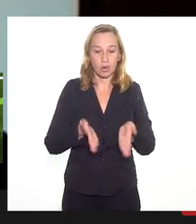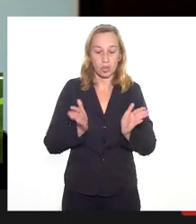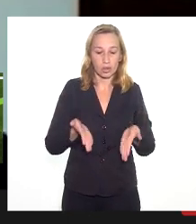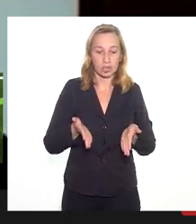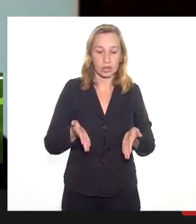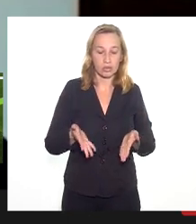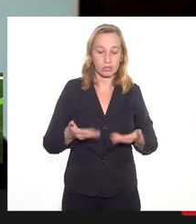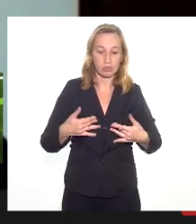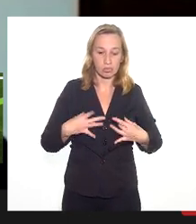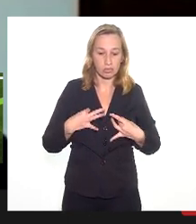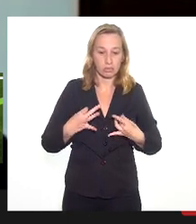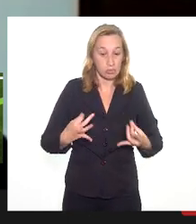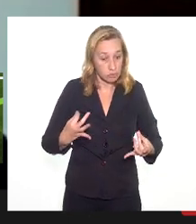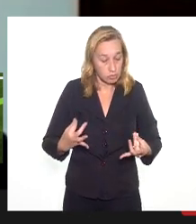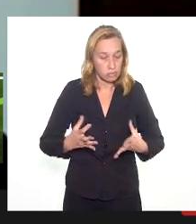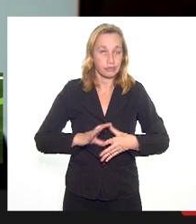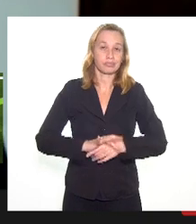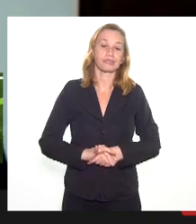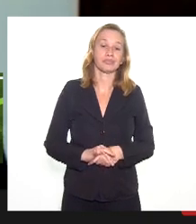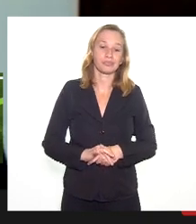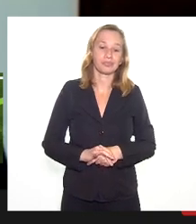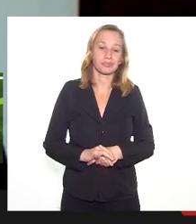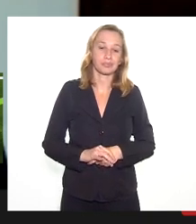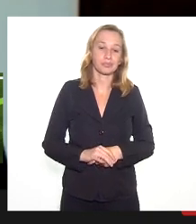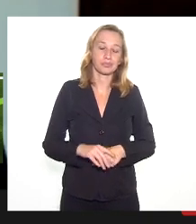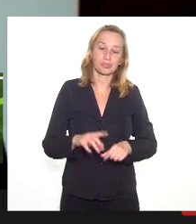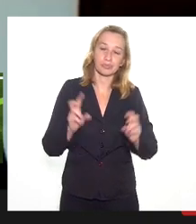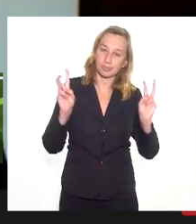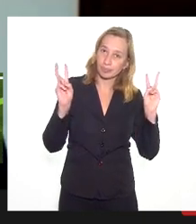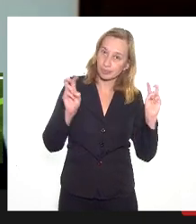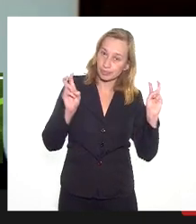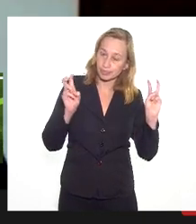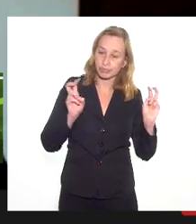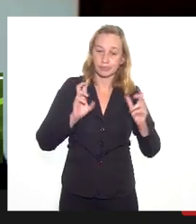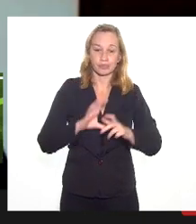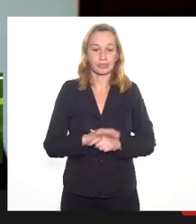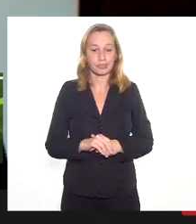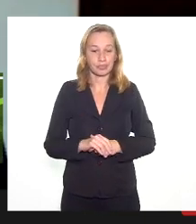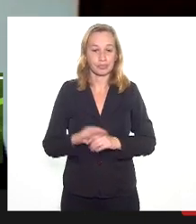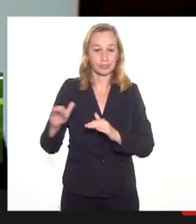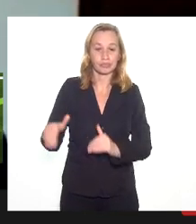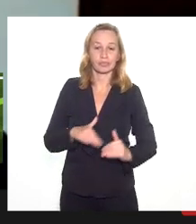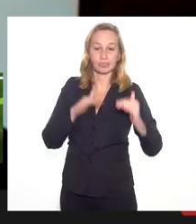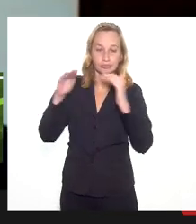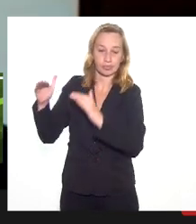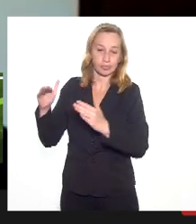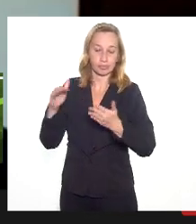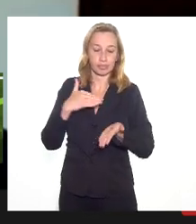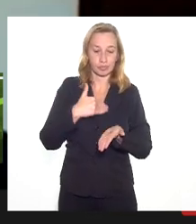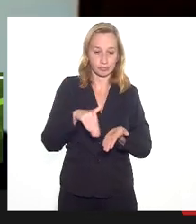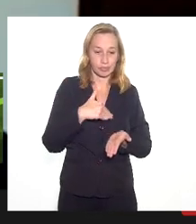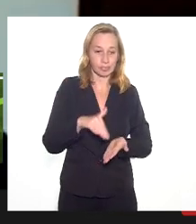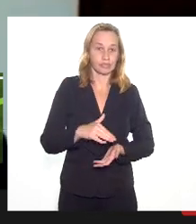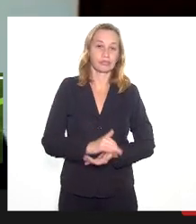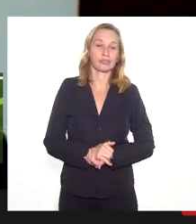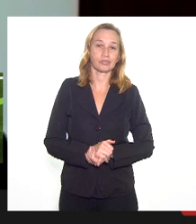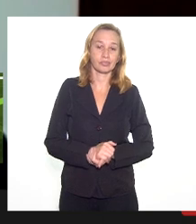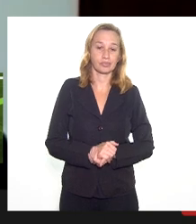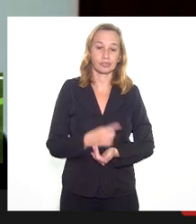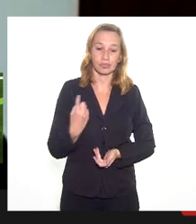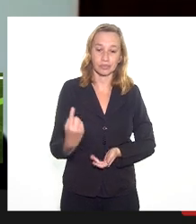colocarmos à disposição os nossos temas, as nossas superintendências, os